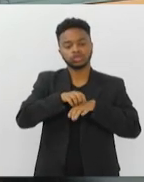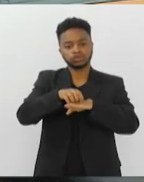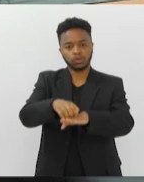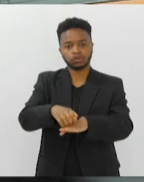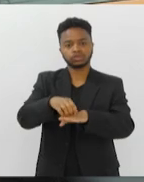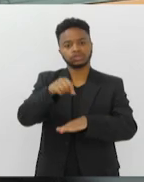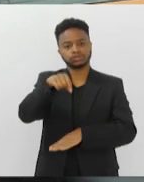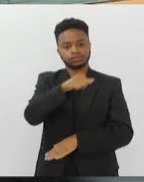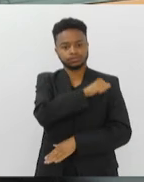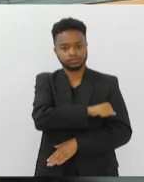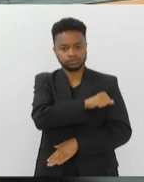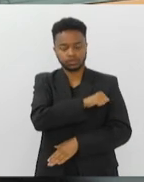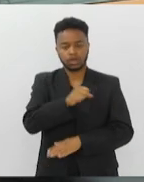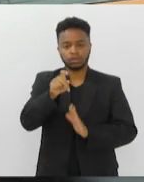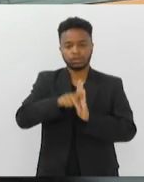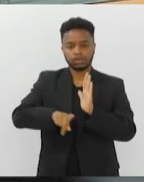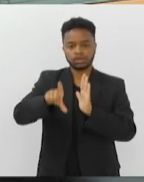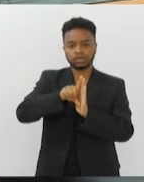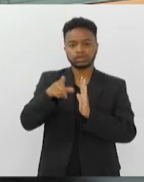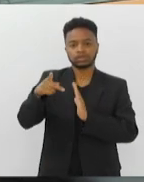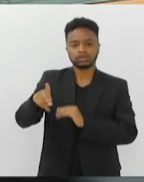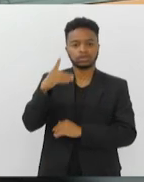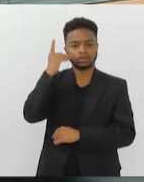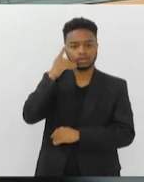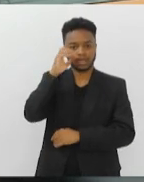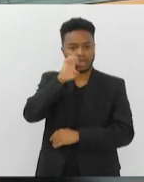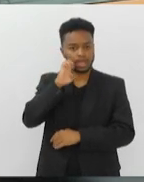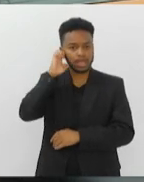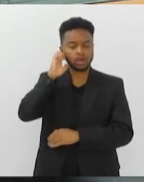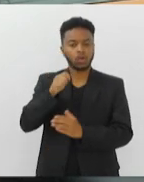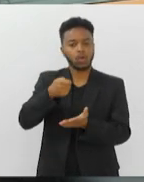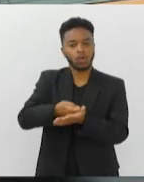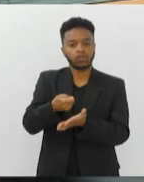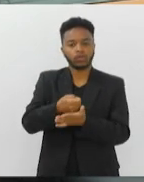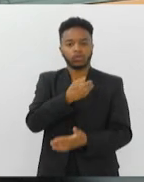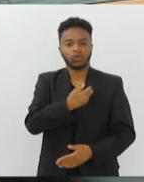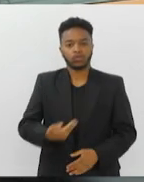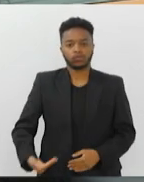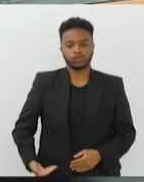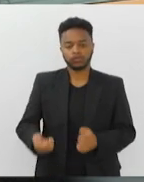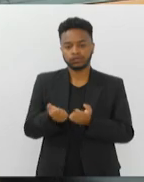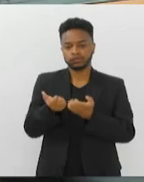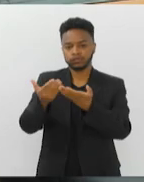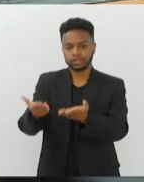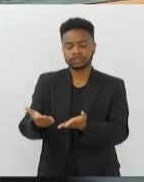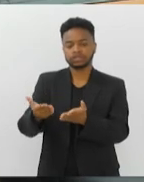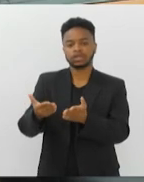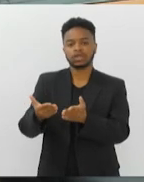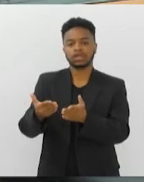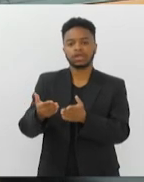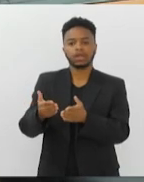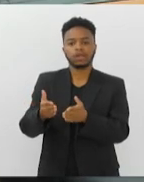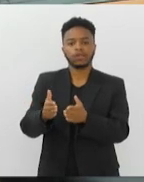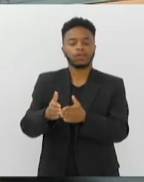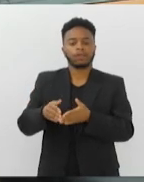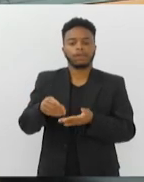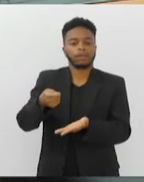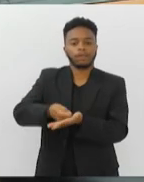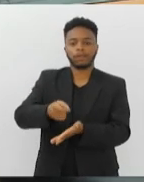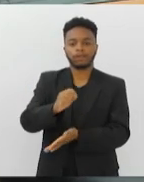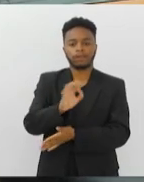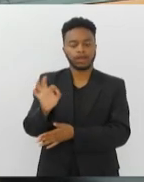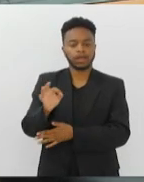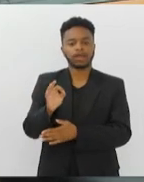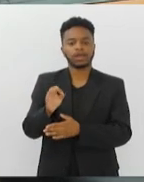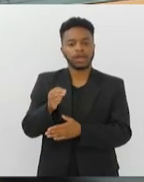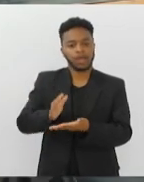de lei da deputada Élika Takimoto, que obriga o governo a conceder essa isenção, foi aprovado na Comissão de Constituição